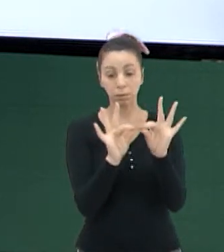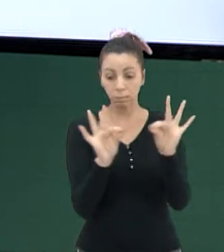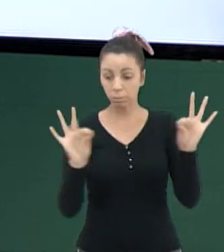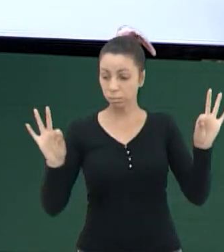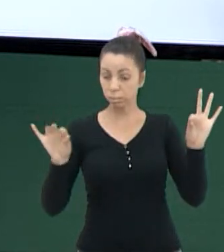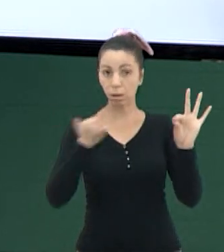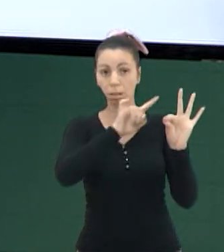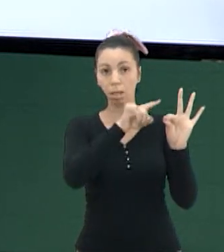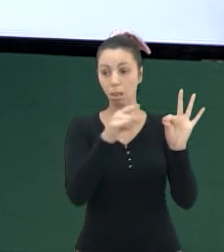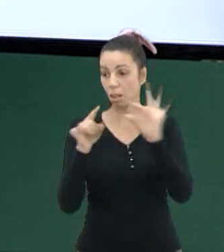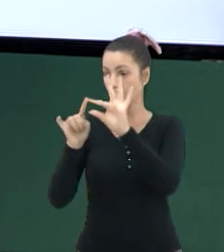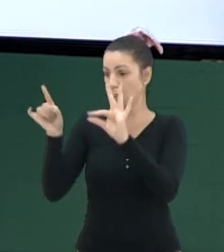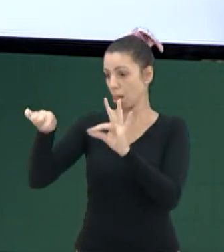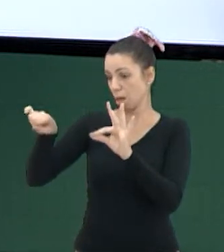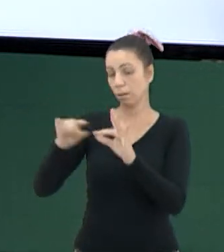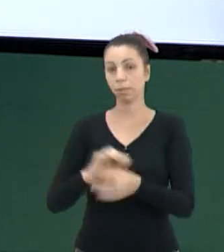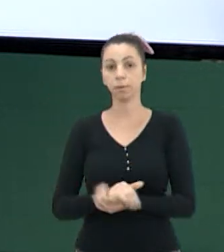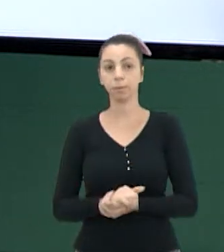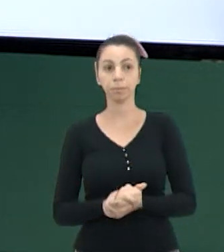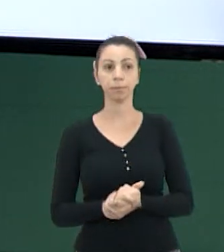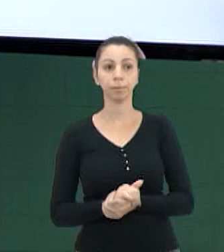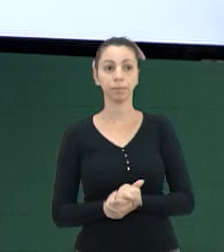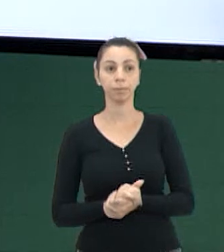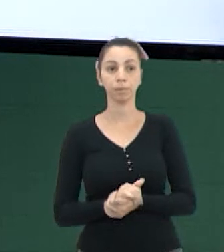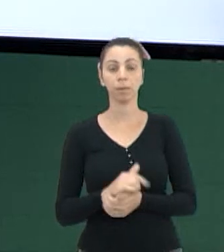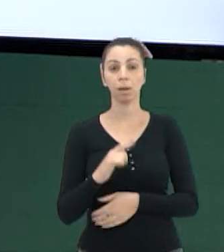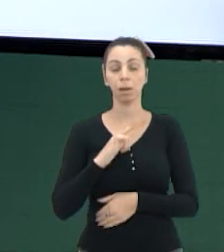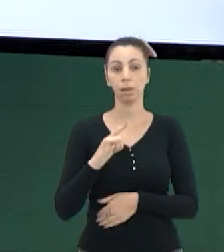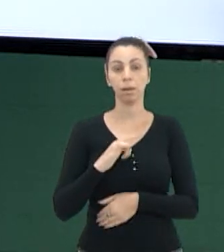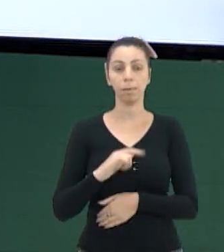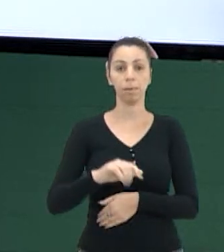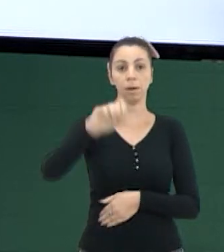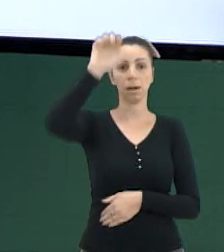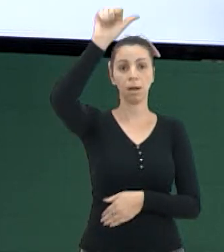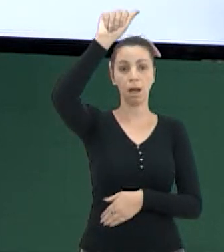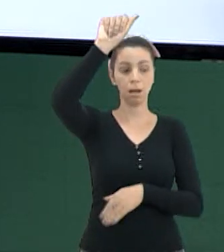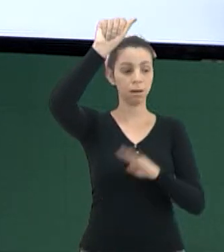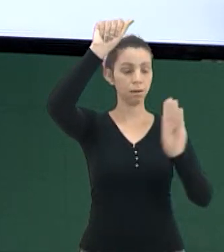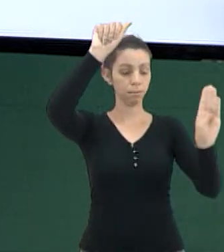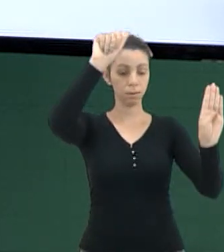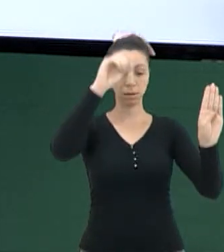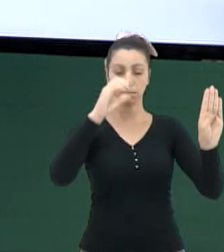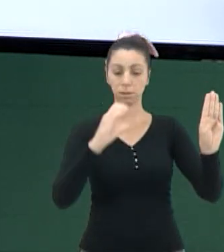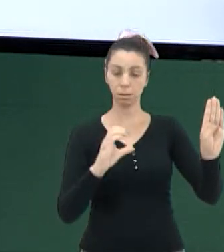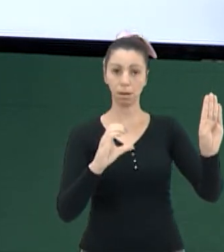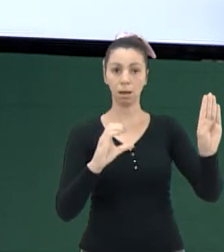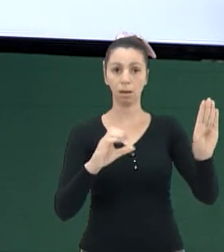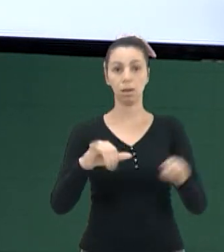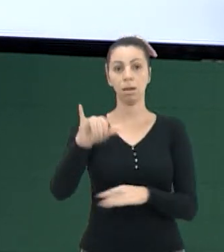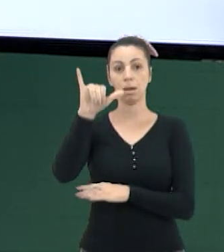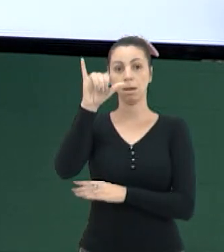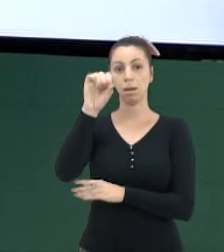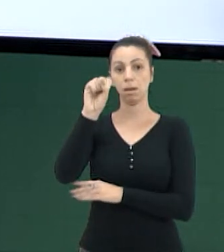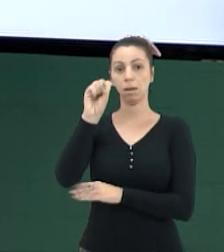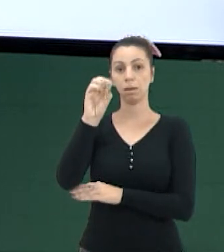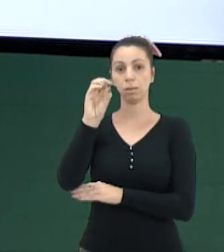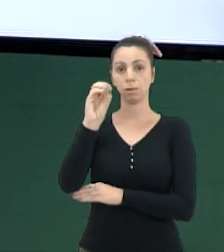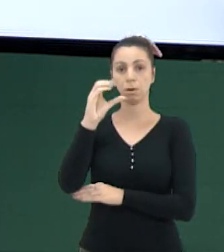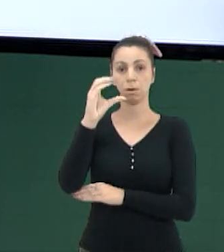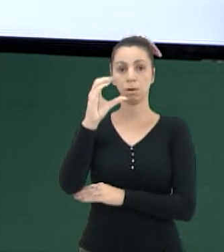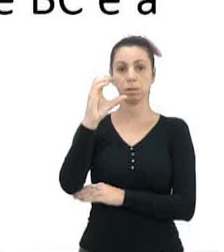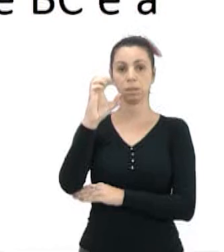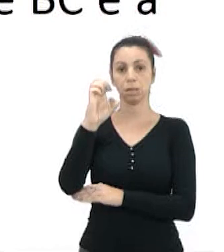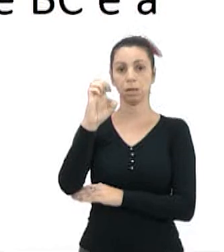ok? Então lá, seja o triângulo ABC, isósceles, então ele está falando que é